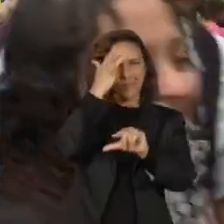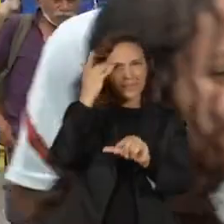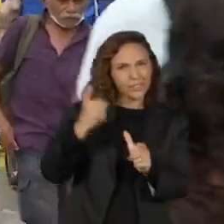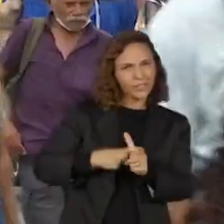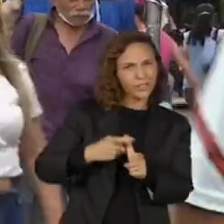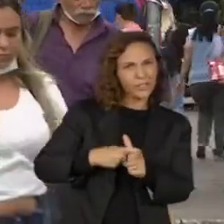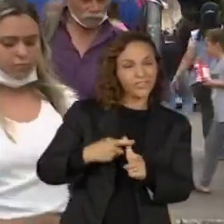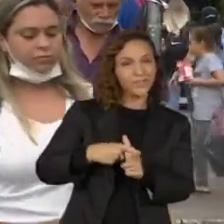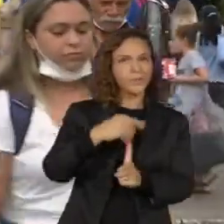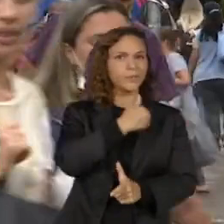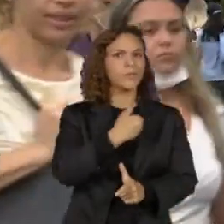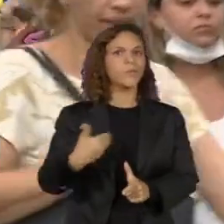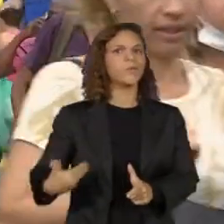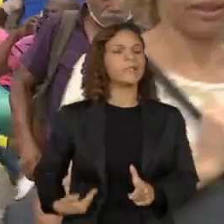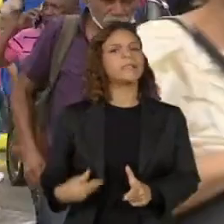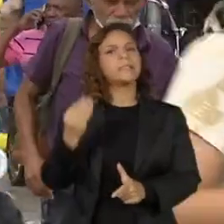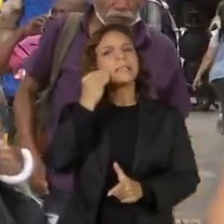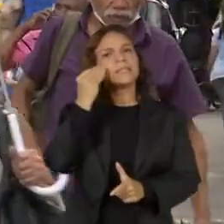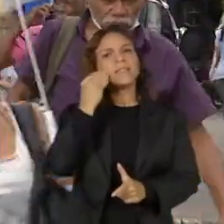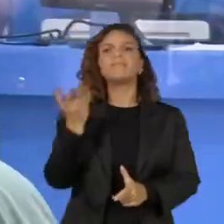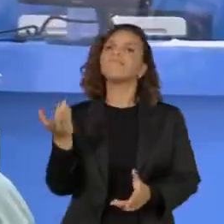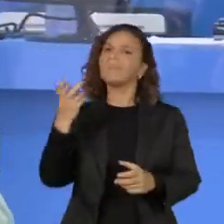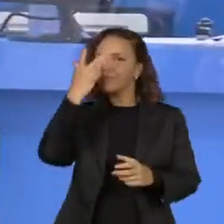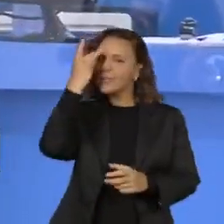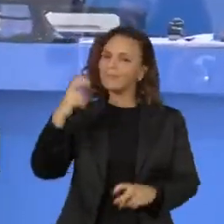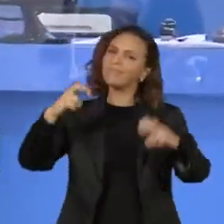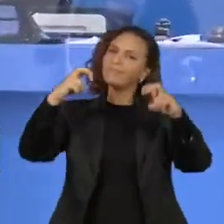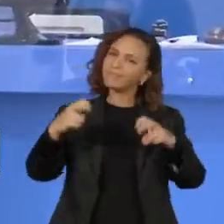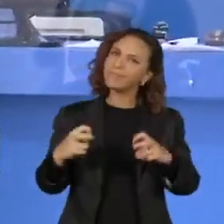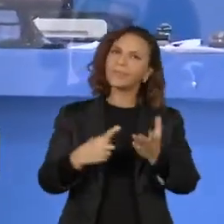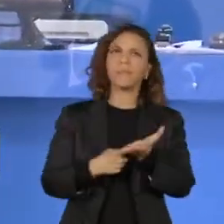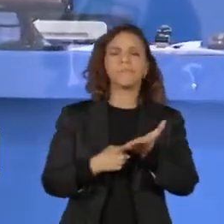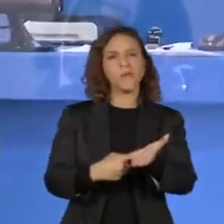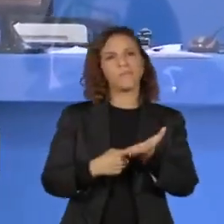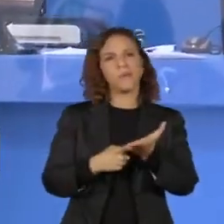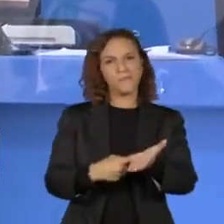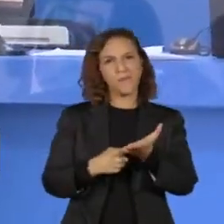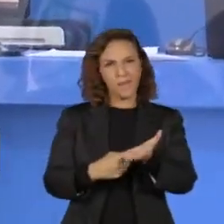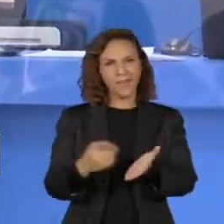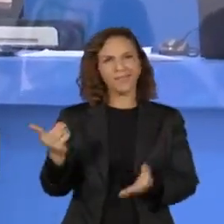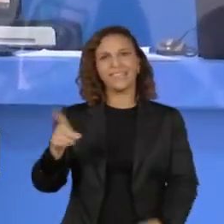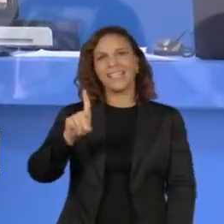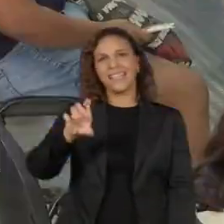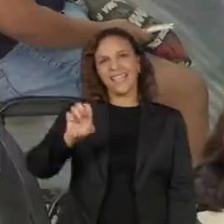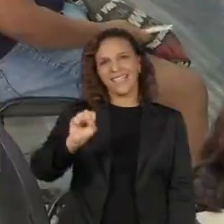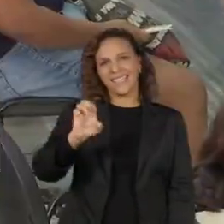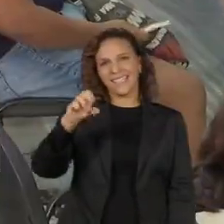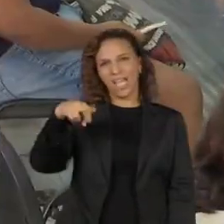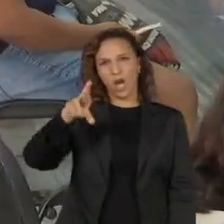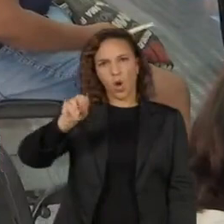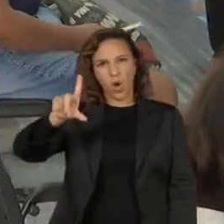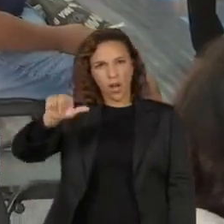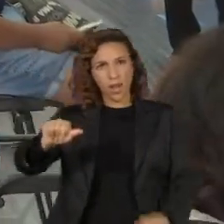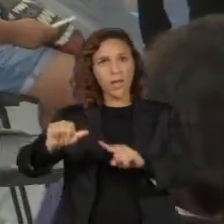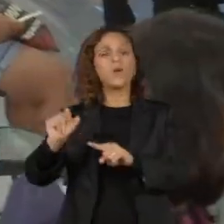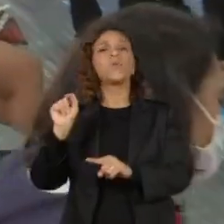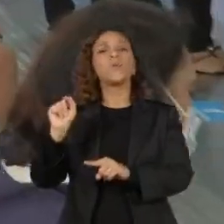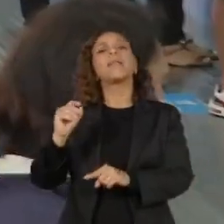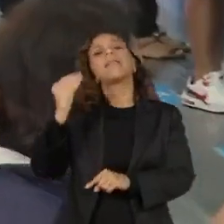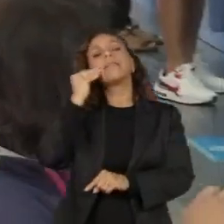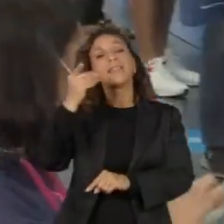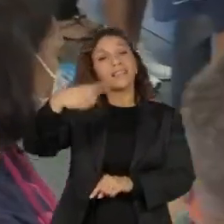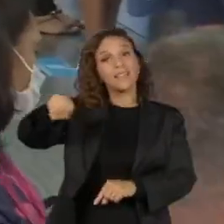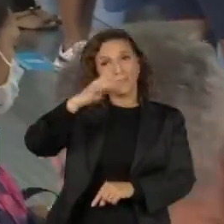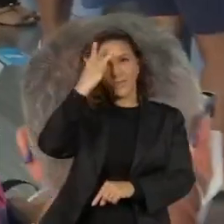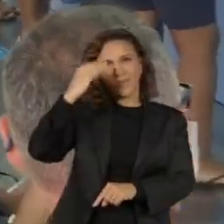dívidas, o governo aposta na renegociação. O programa Desenrola Brasil, que ainda está em estudo, pretende atingir o trabalhador com renda de